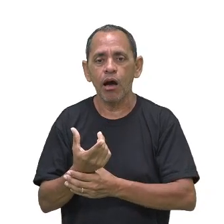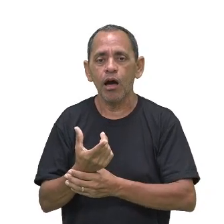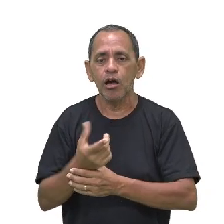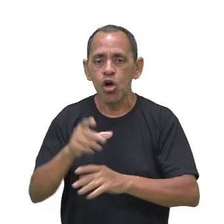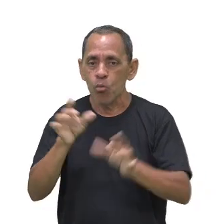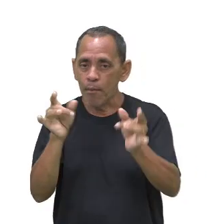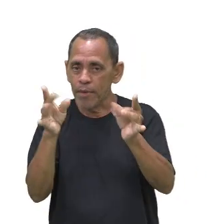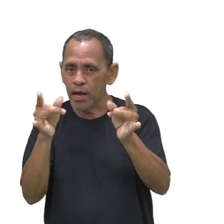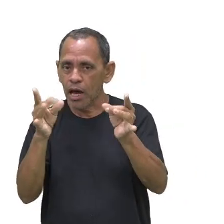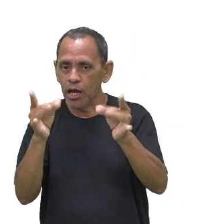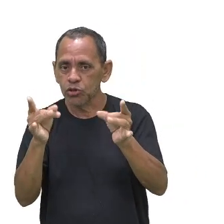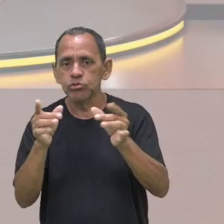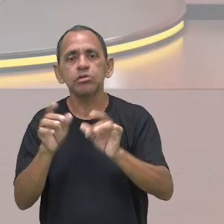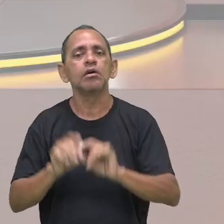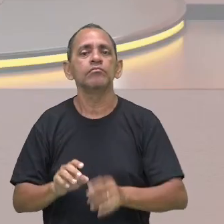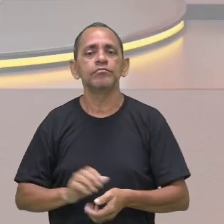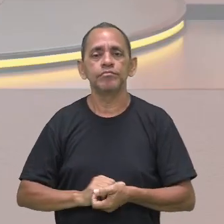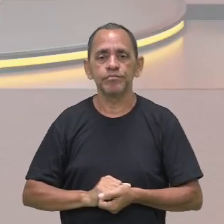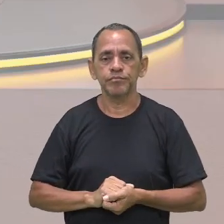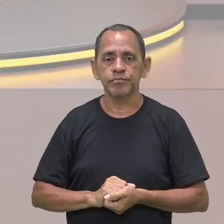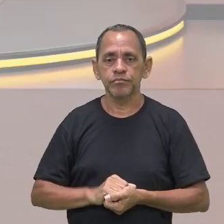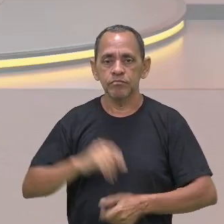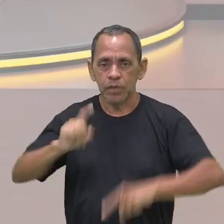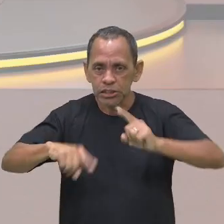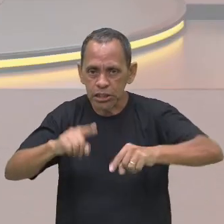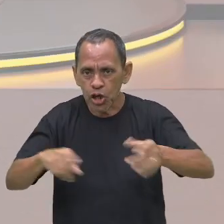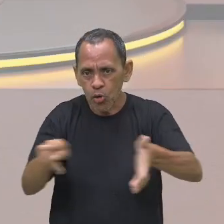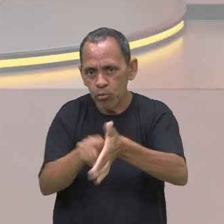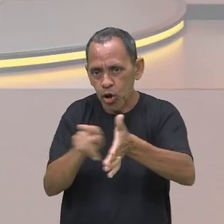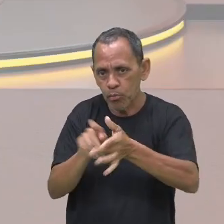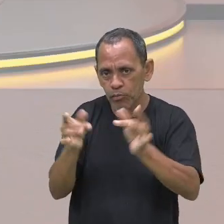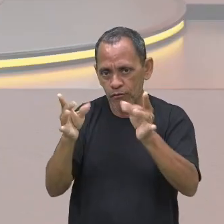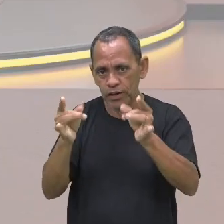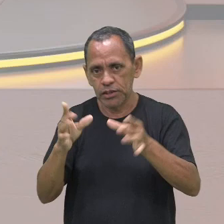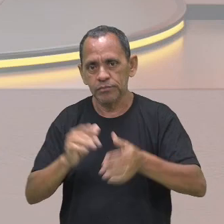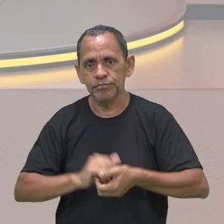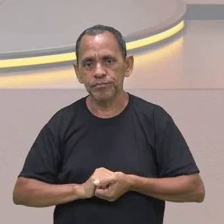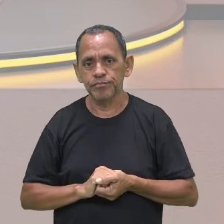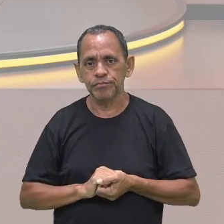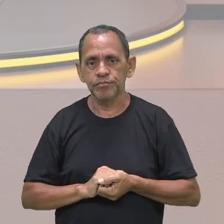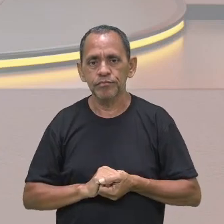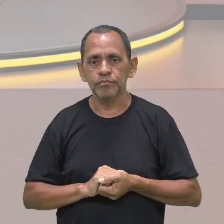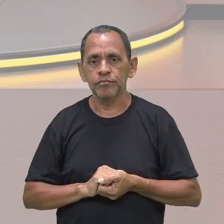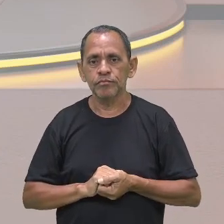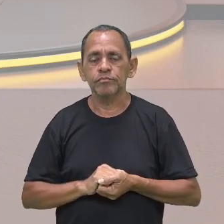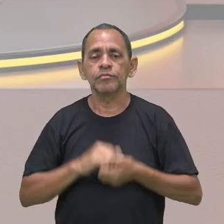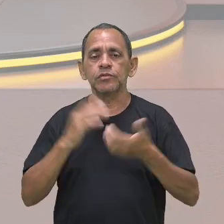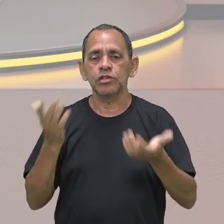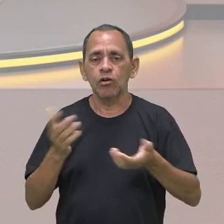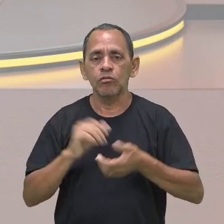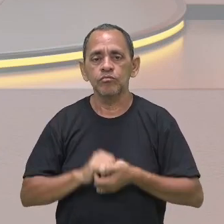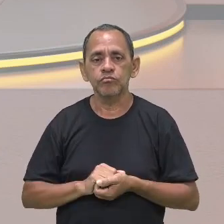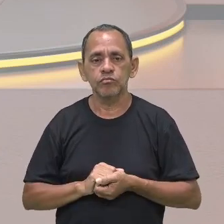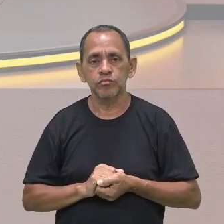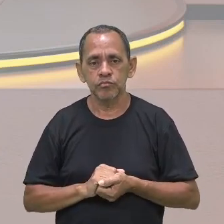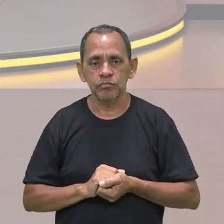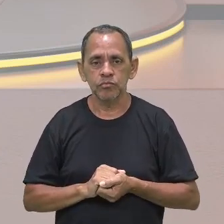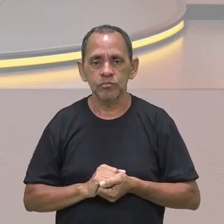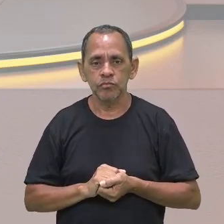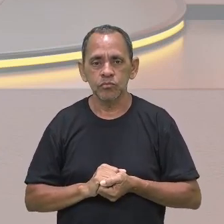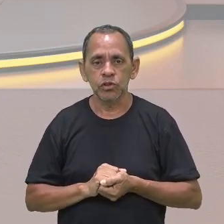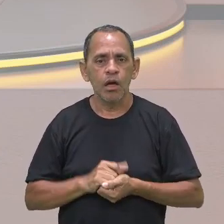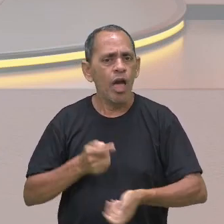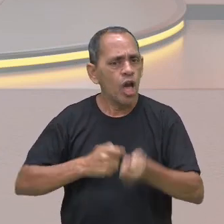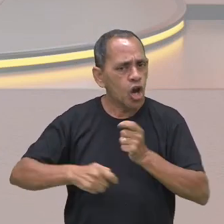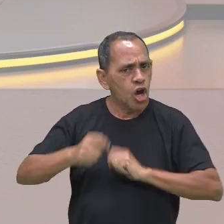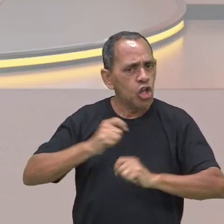que vai ser vendida, certo? Vejam lá, simbolicamente pode-se dizer que a indústria